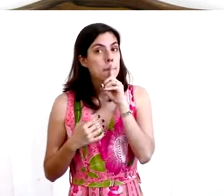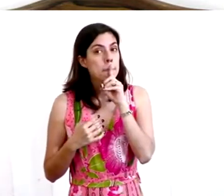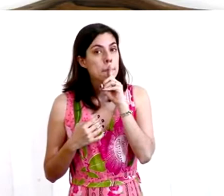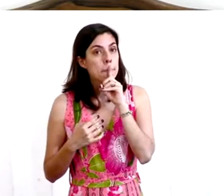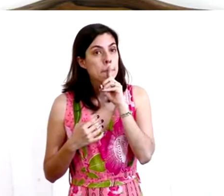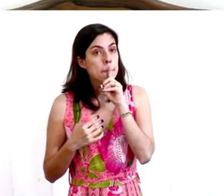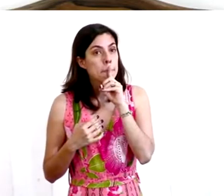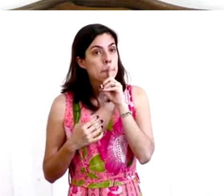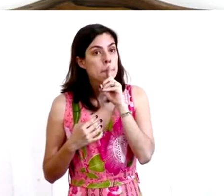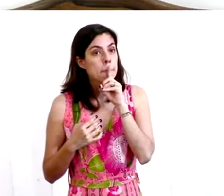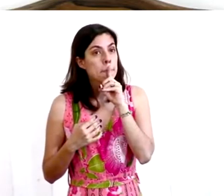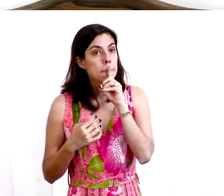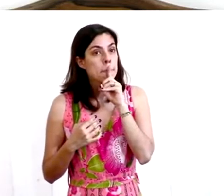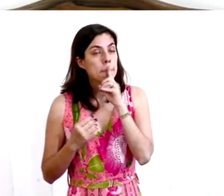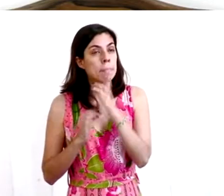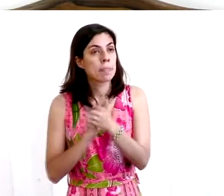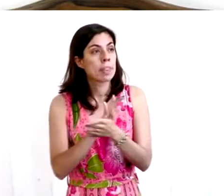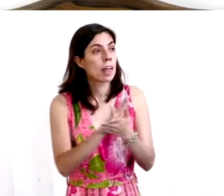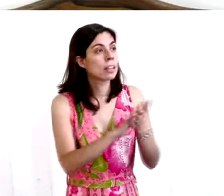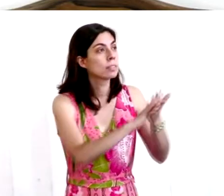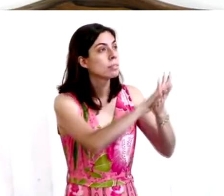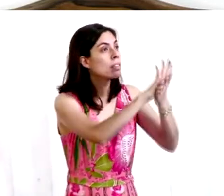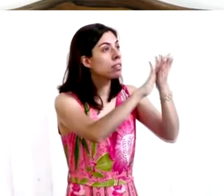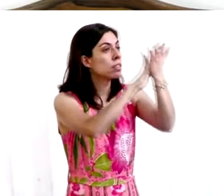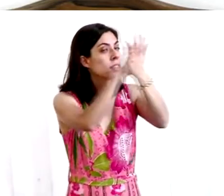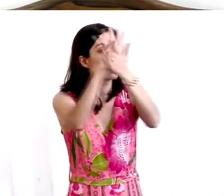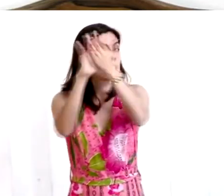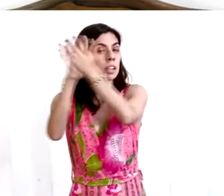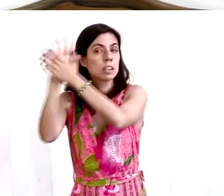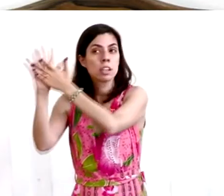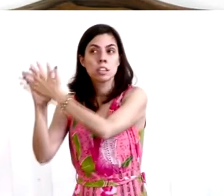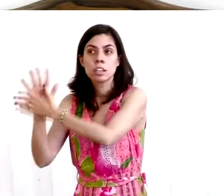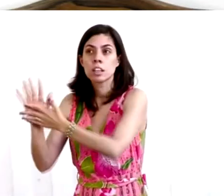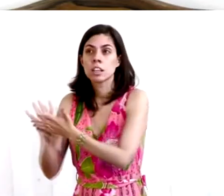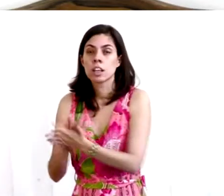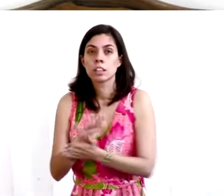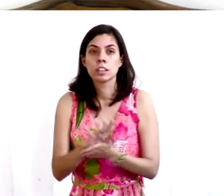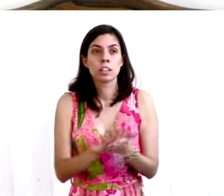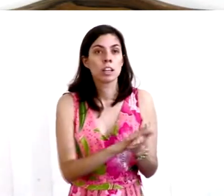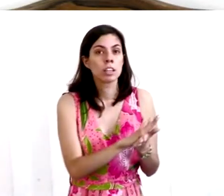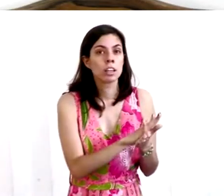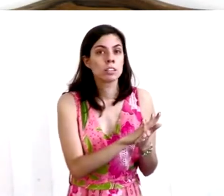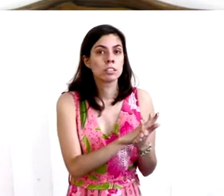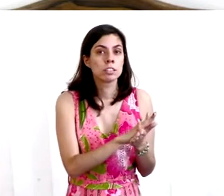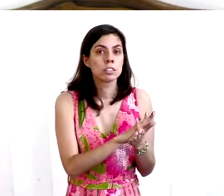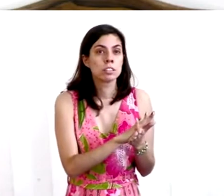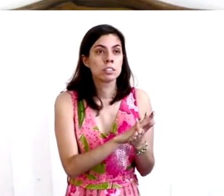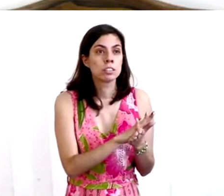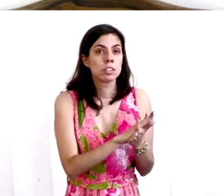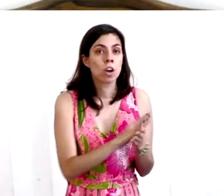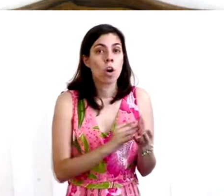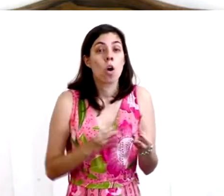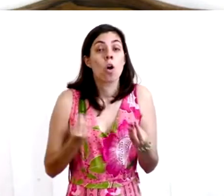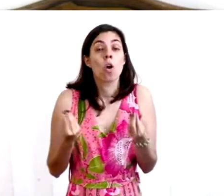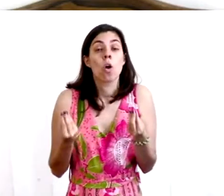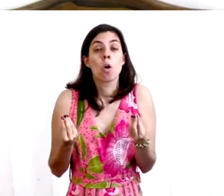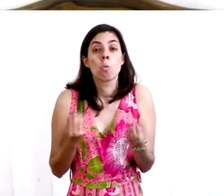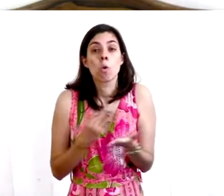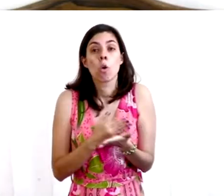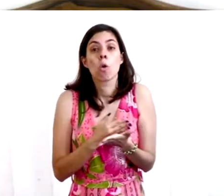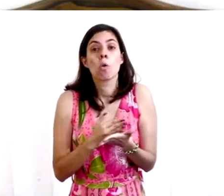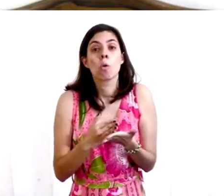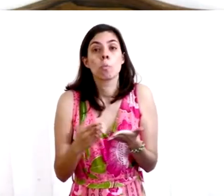isso. Essa voz, essa palavra criadora, criou o que